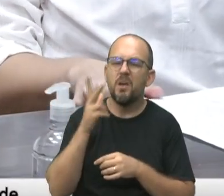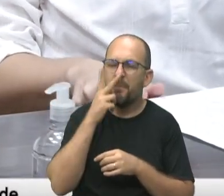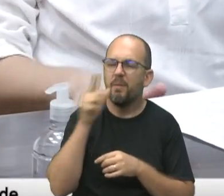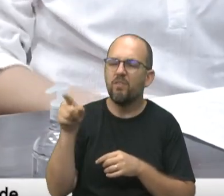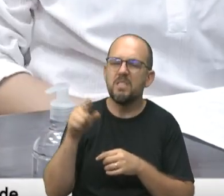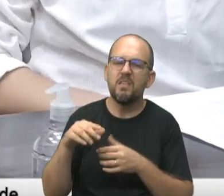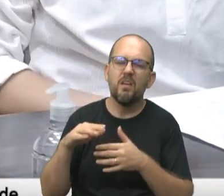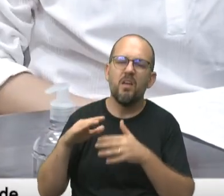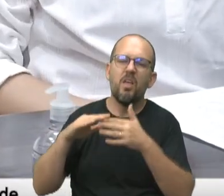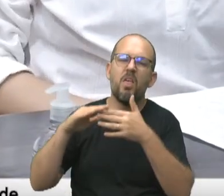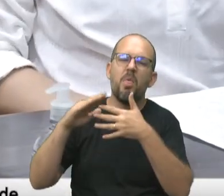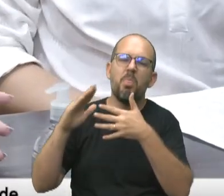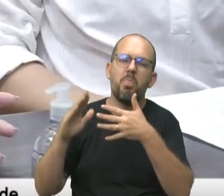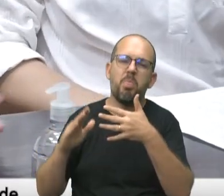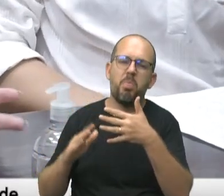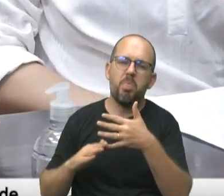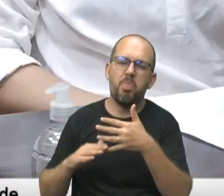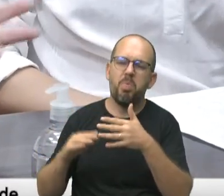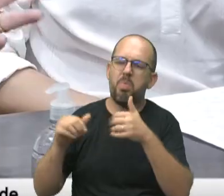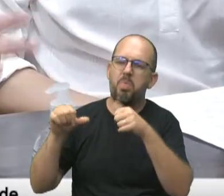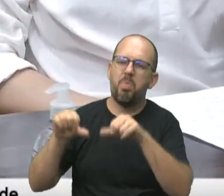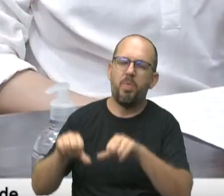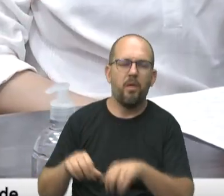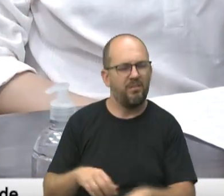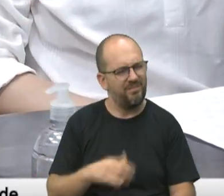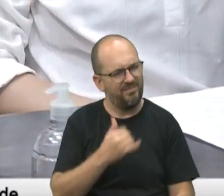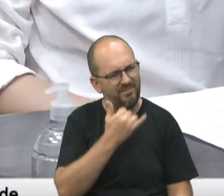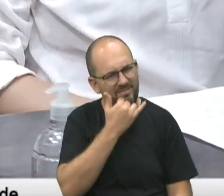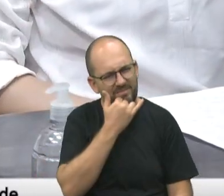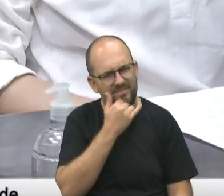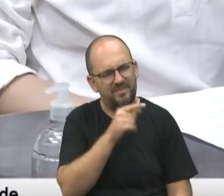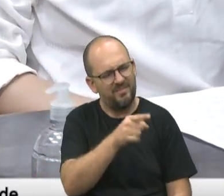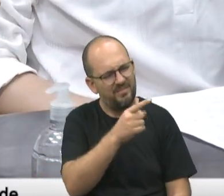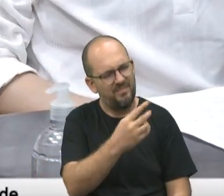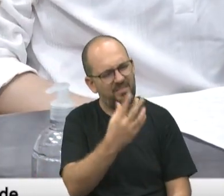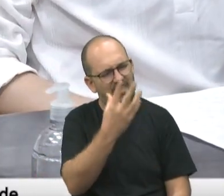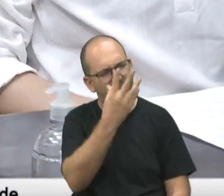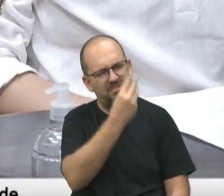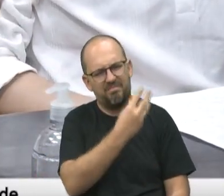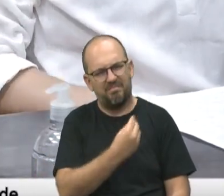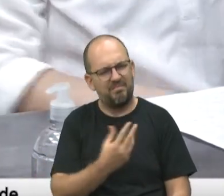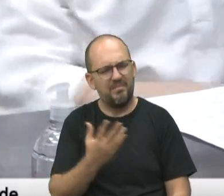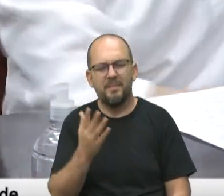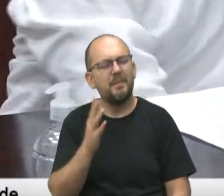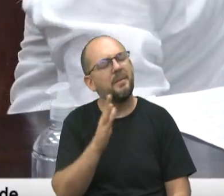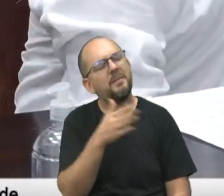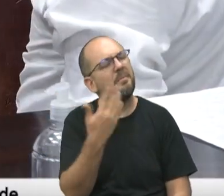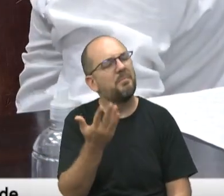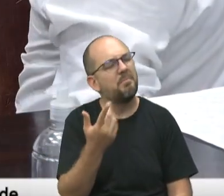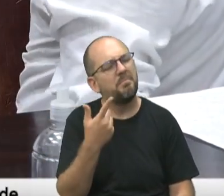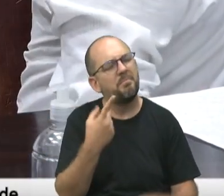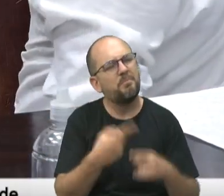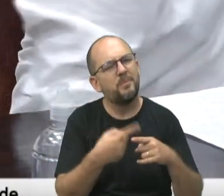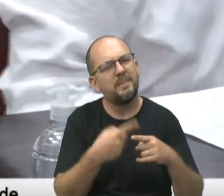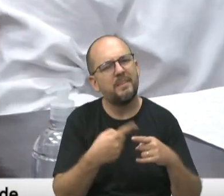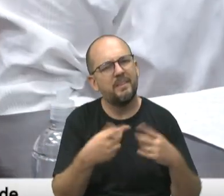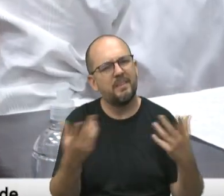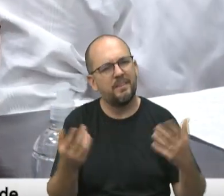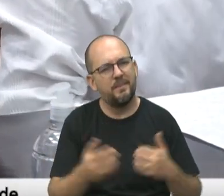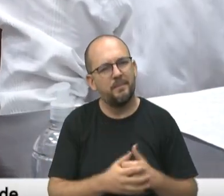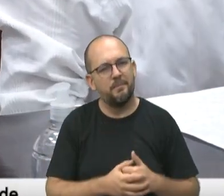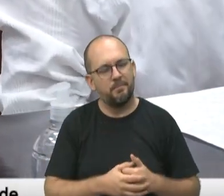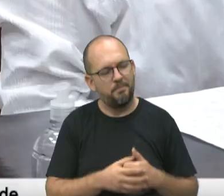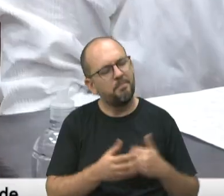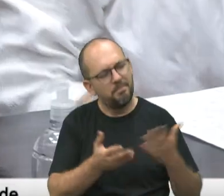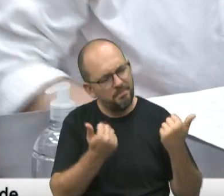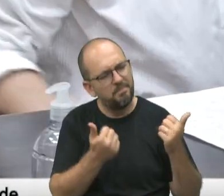desmerece. E daí eu falei, gente, vocês têm que me convencer. Vamos lá, vai, elaborem, para dar corda,